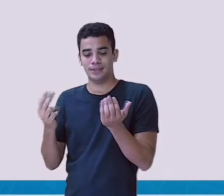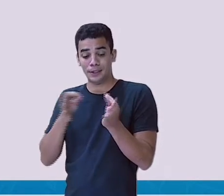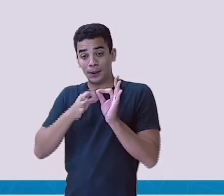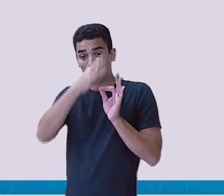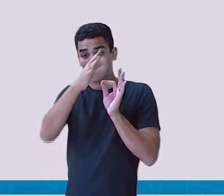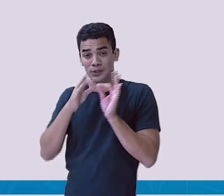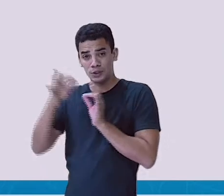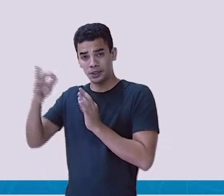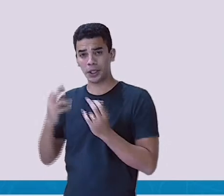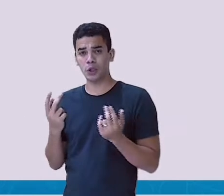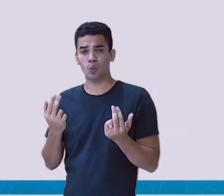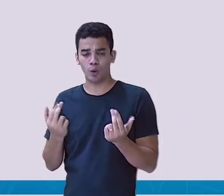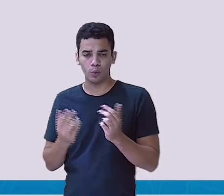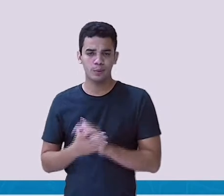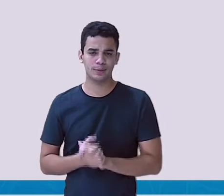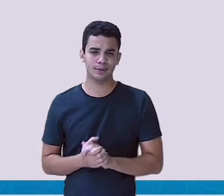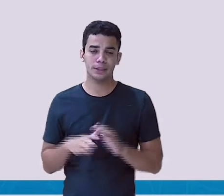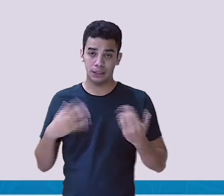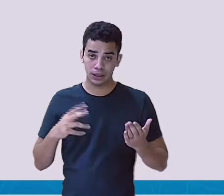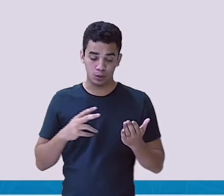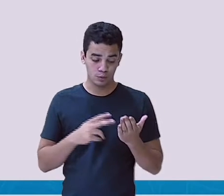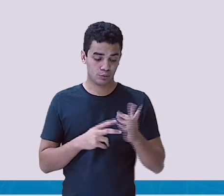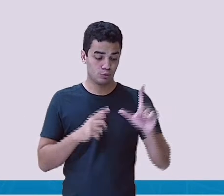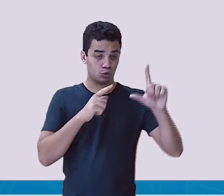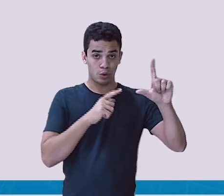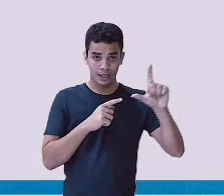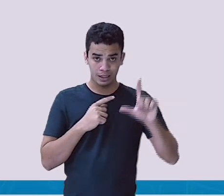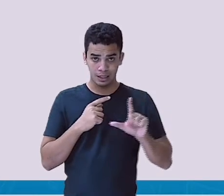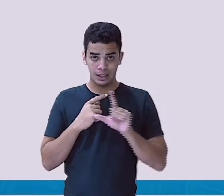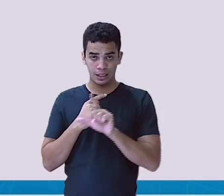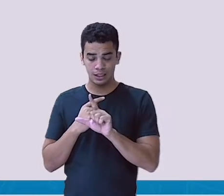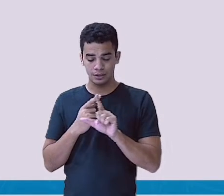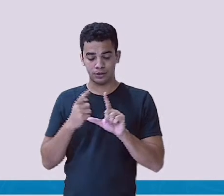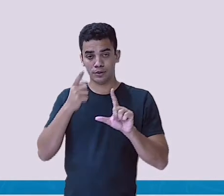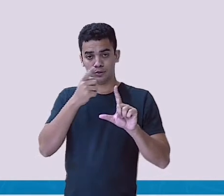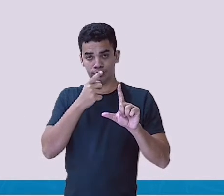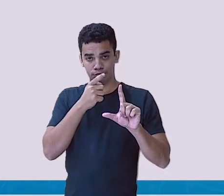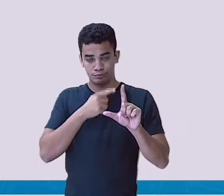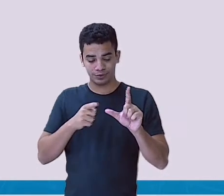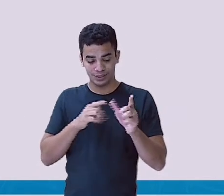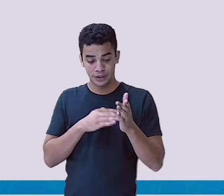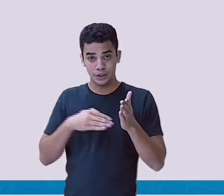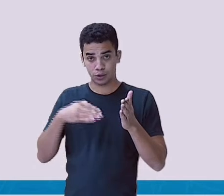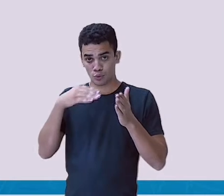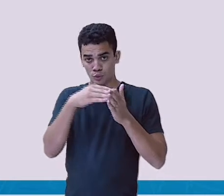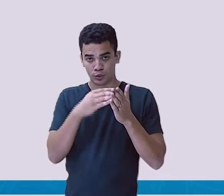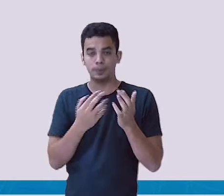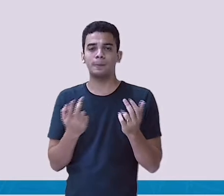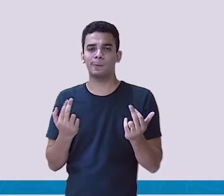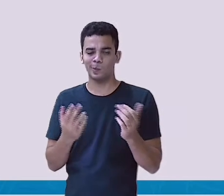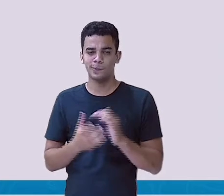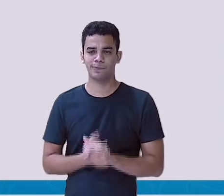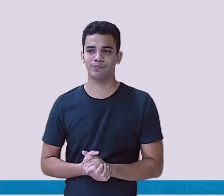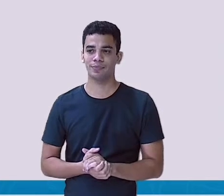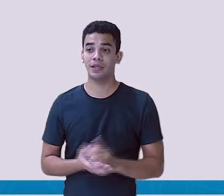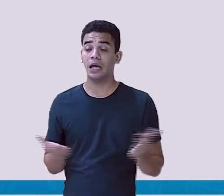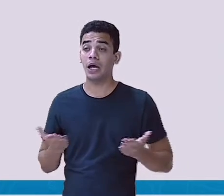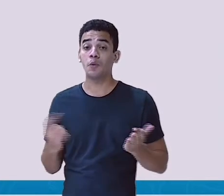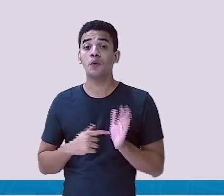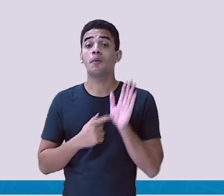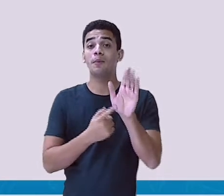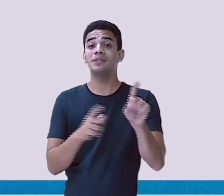Então, eu tenho os três lados congruentes. O terceiro caso de congruência, assim, deixa eu mostrar para vocês